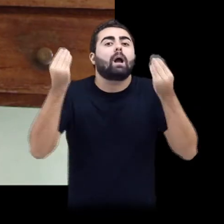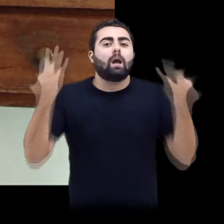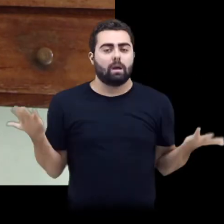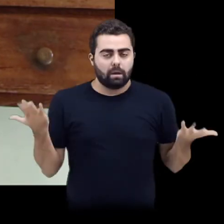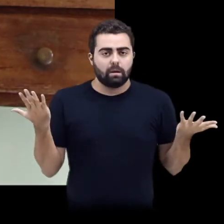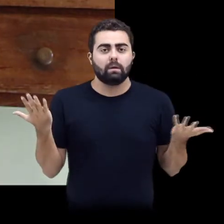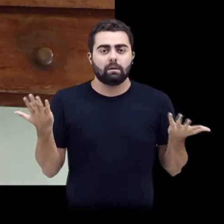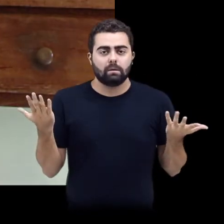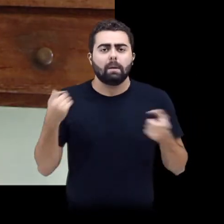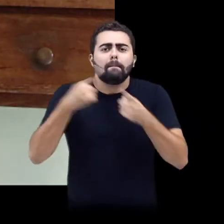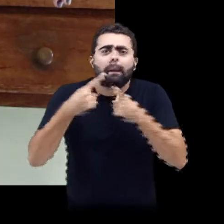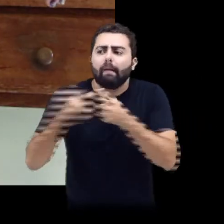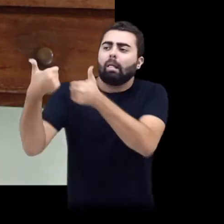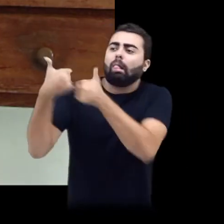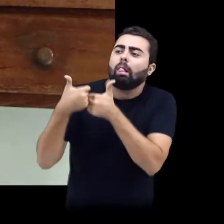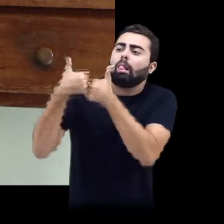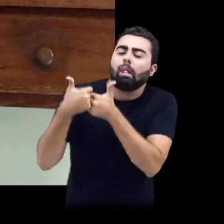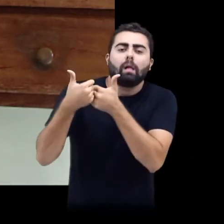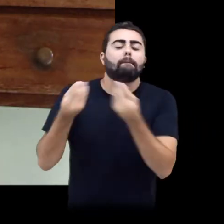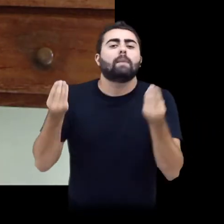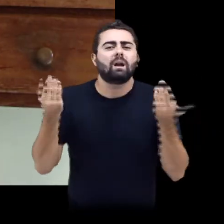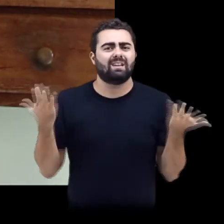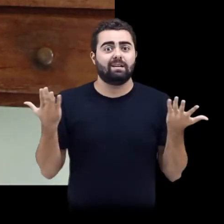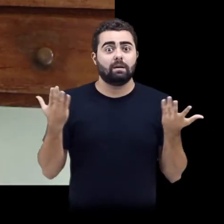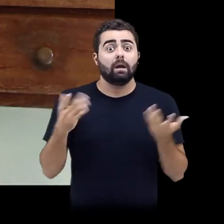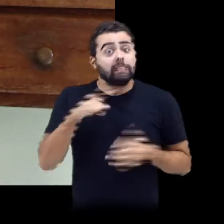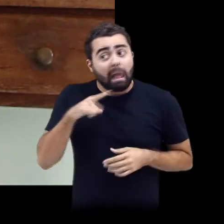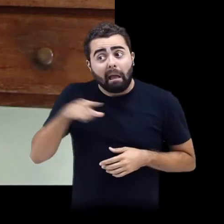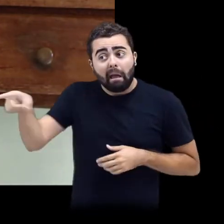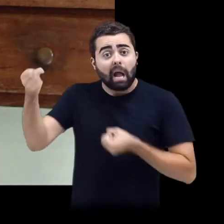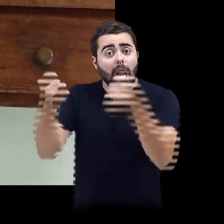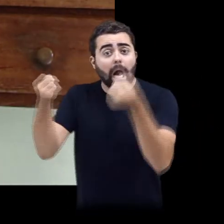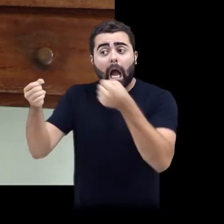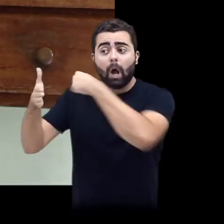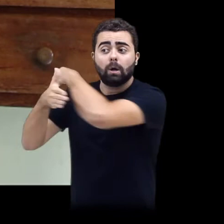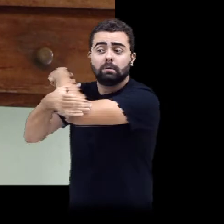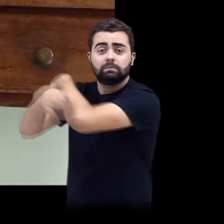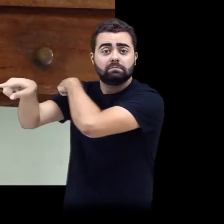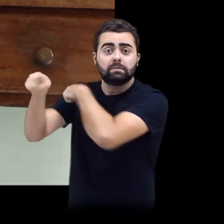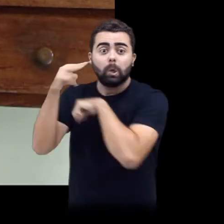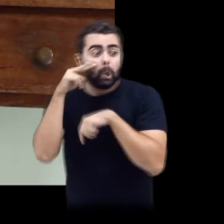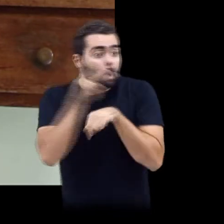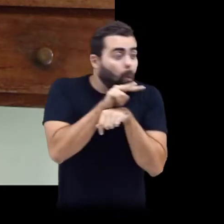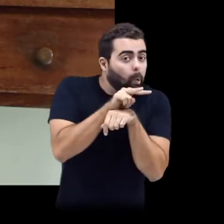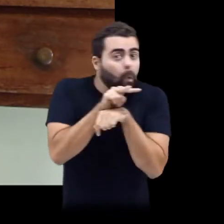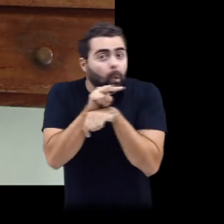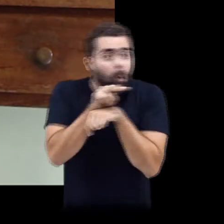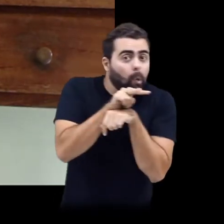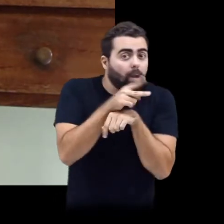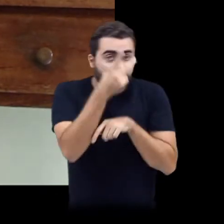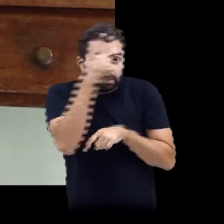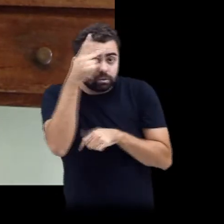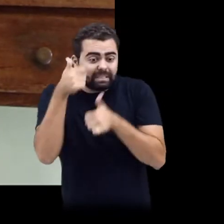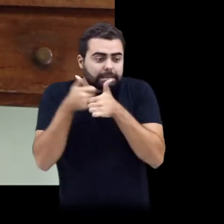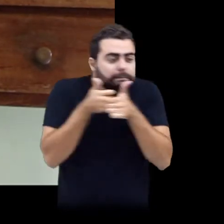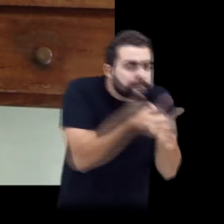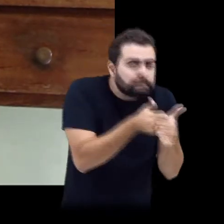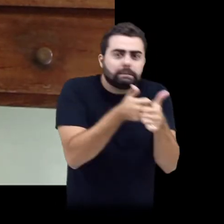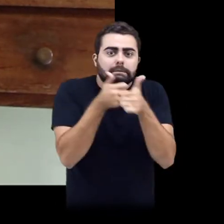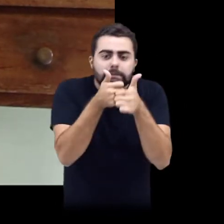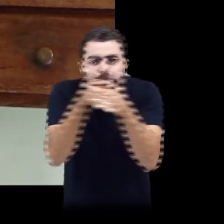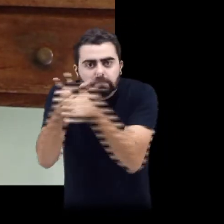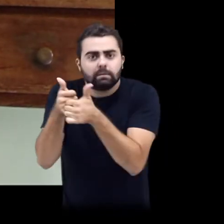que carros na esquina, campanas, gente seguindo? Por que escuta no telefone se